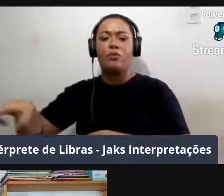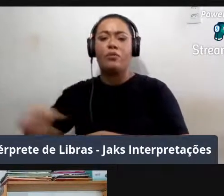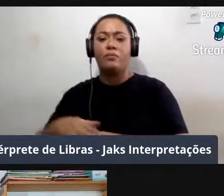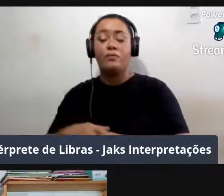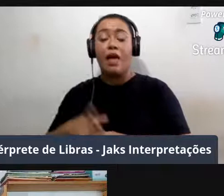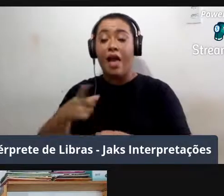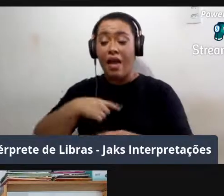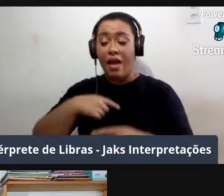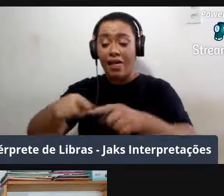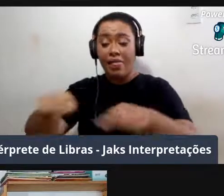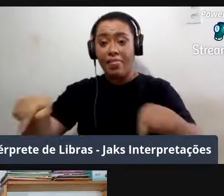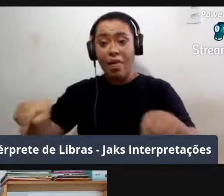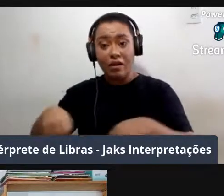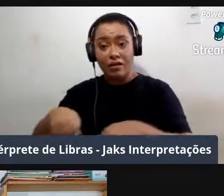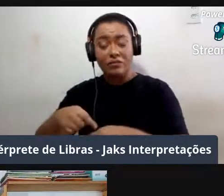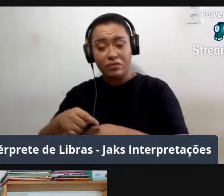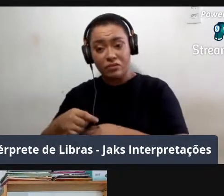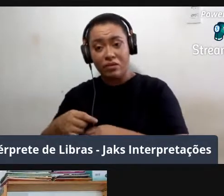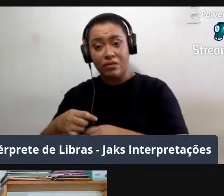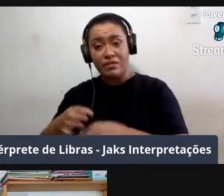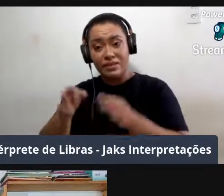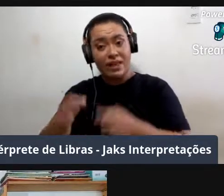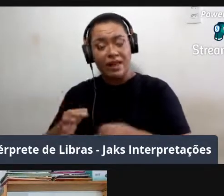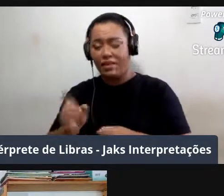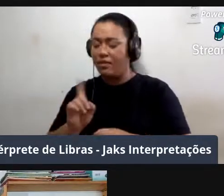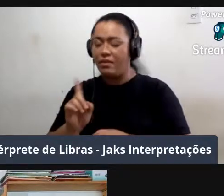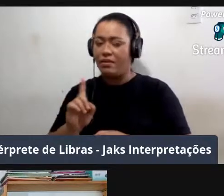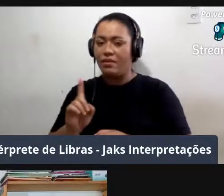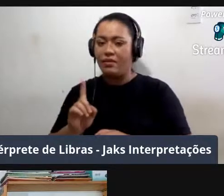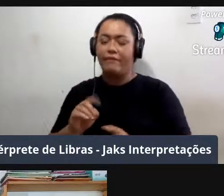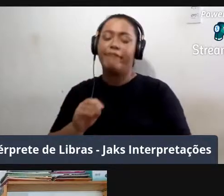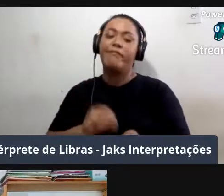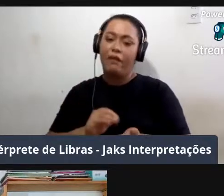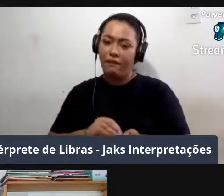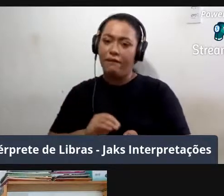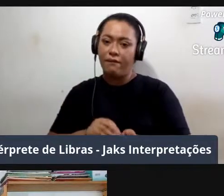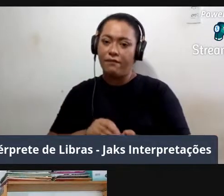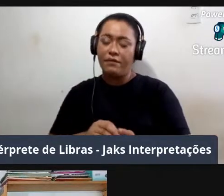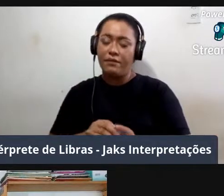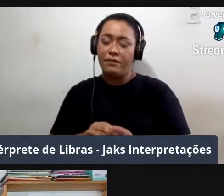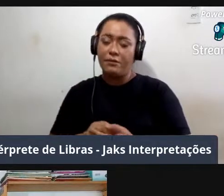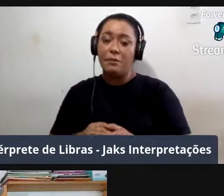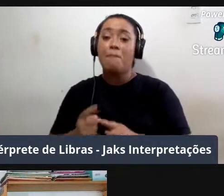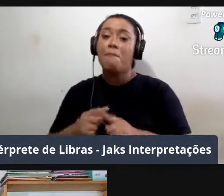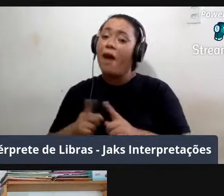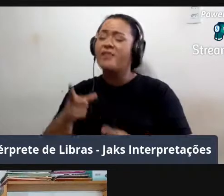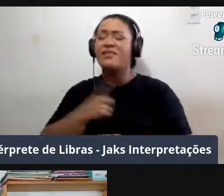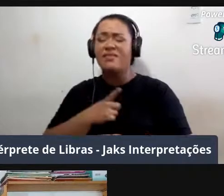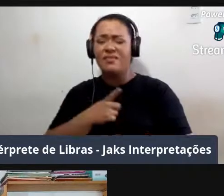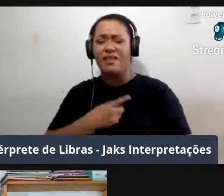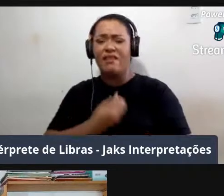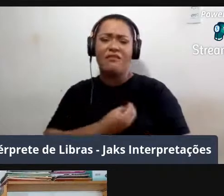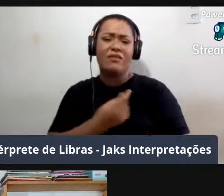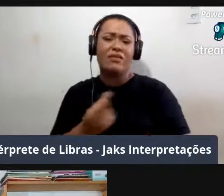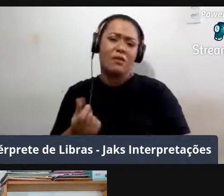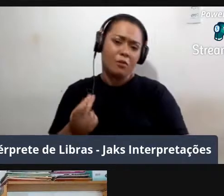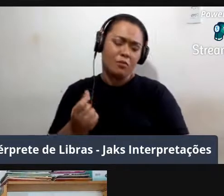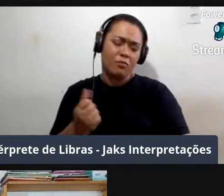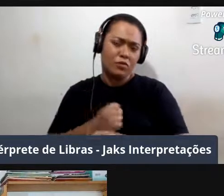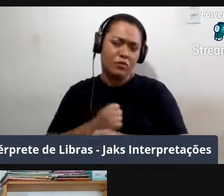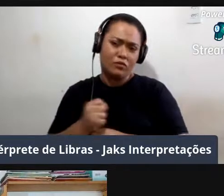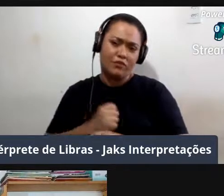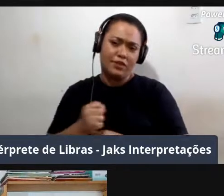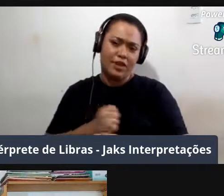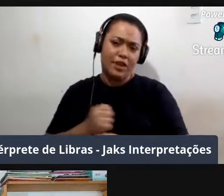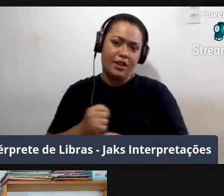Ainda não, mas eles já estão morando há bastante tempo lá. Joia, para frisar isso que não,